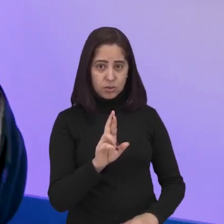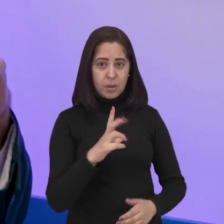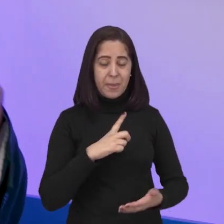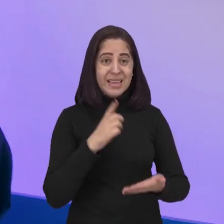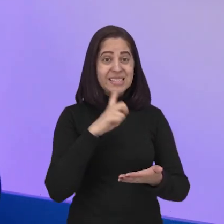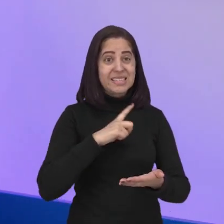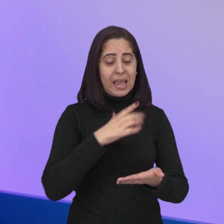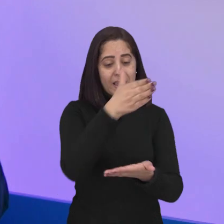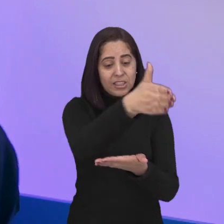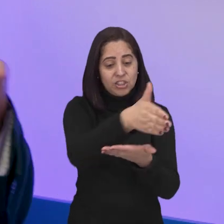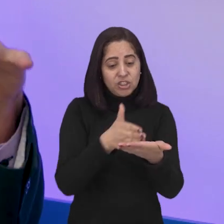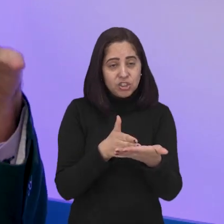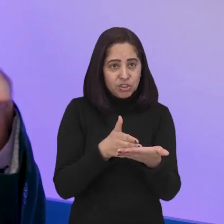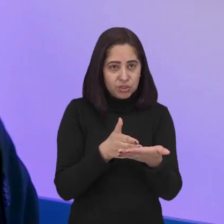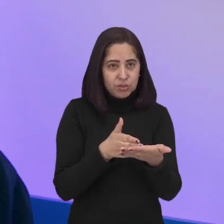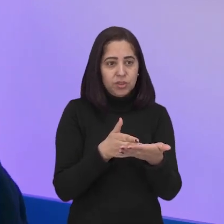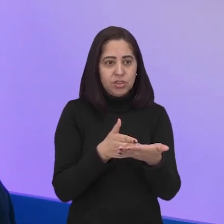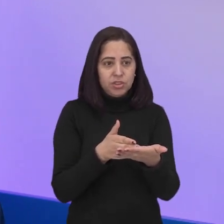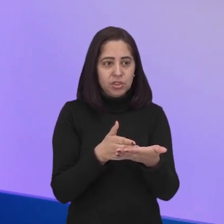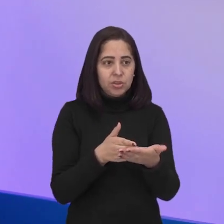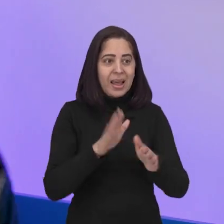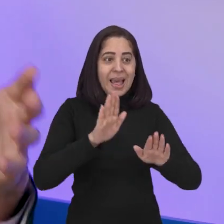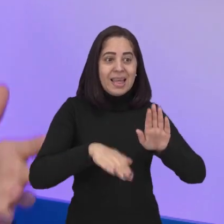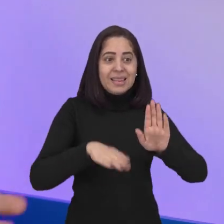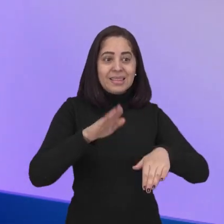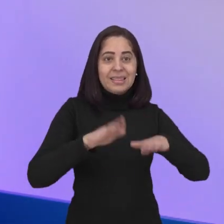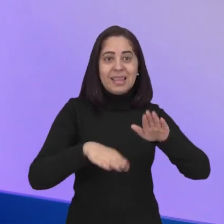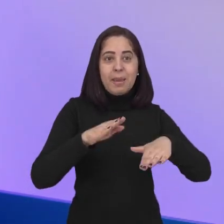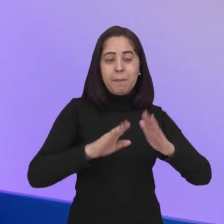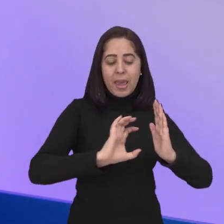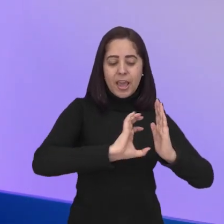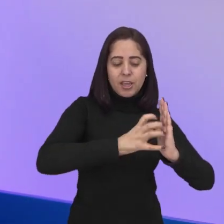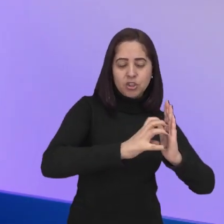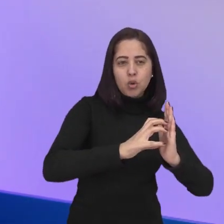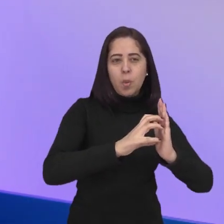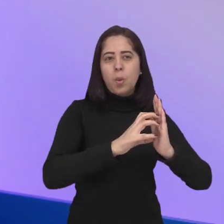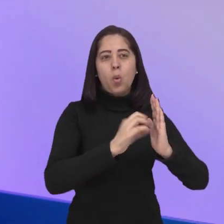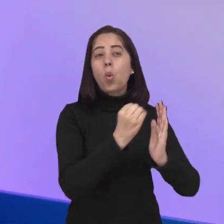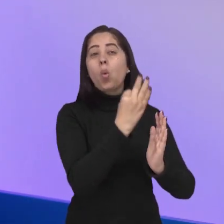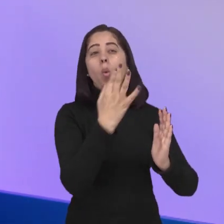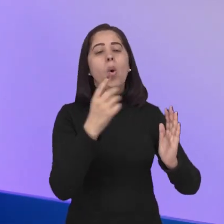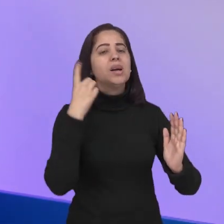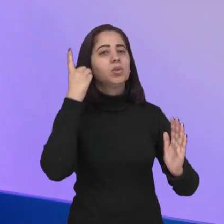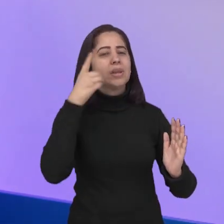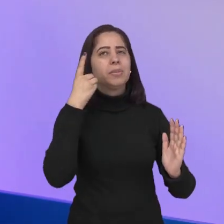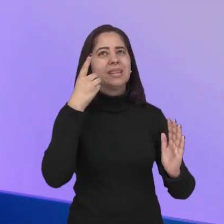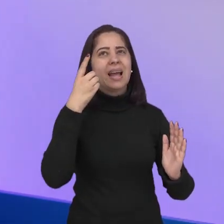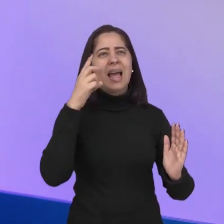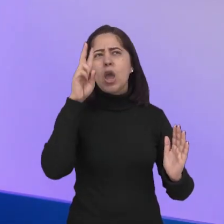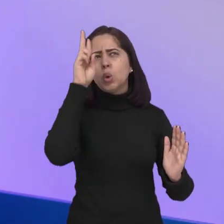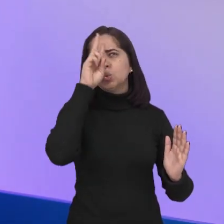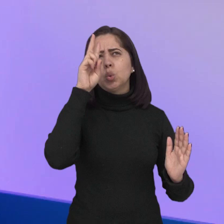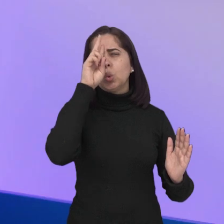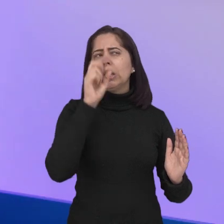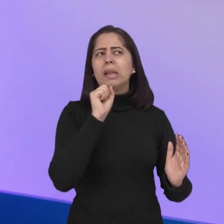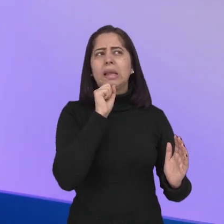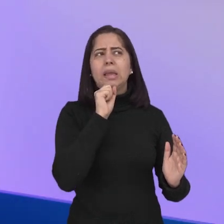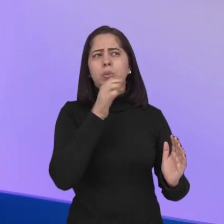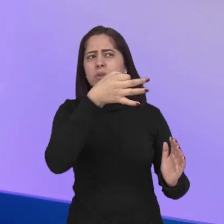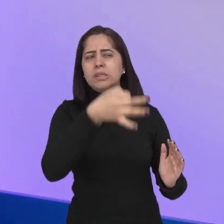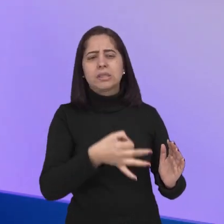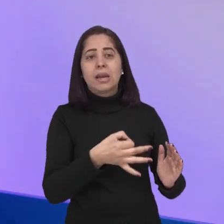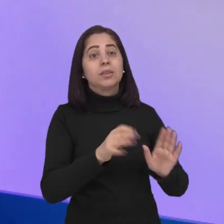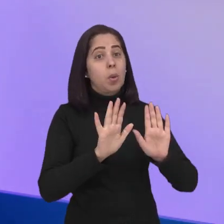ele é dividido conforme o tamanho da bancada de deputados federais. Eu não me recordo exatamente o número agora de cada um